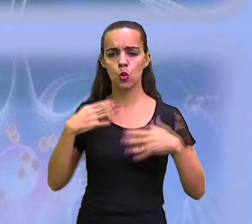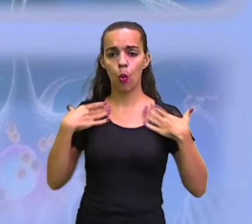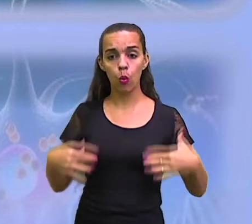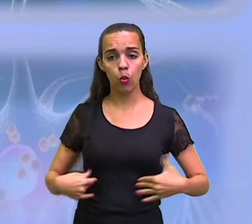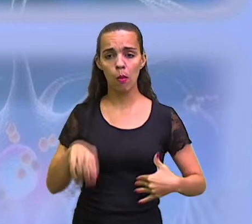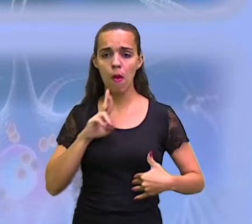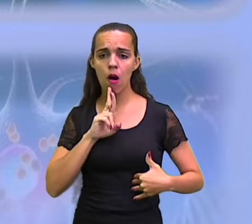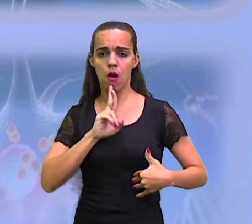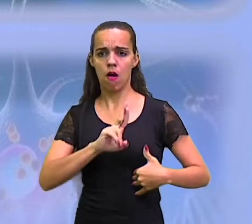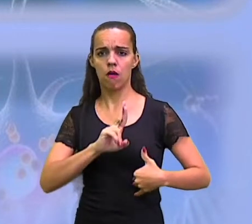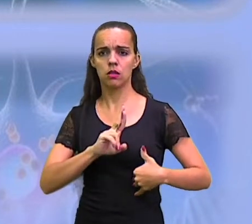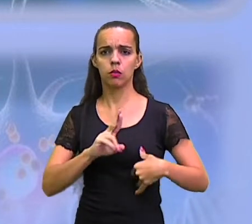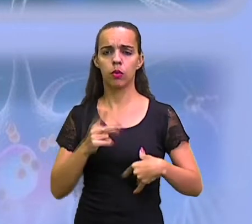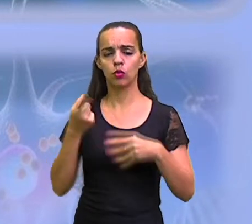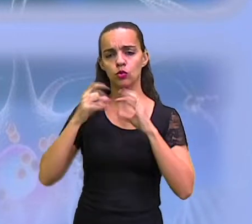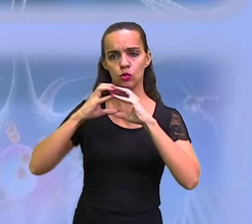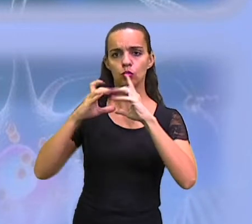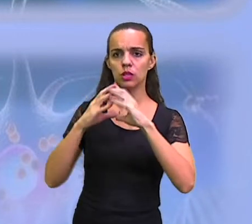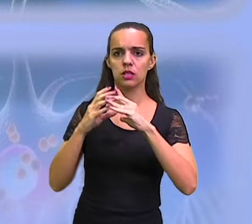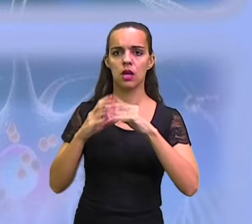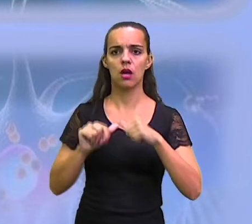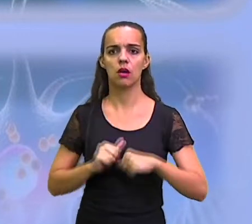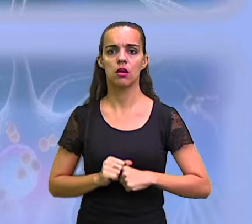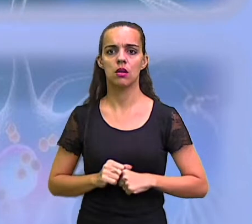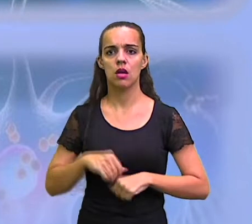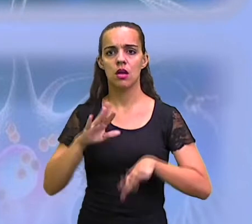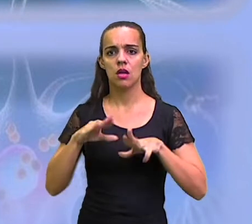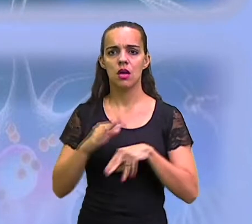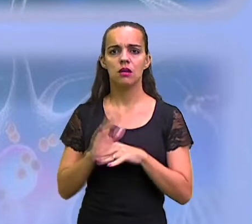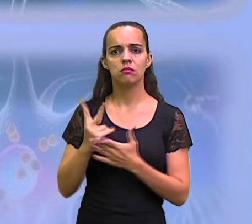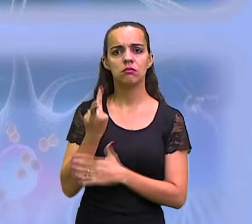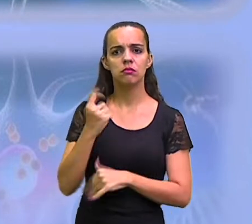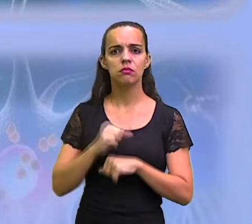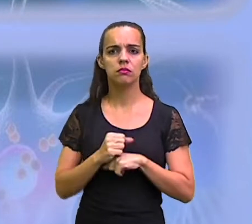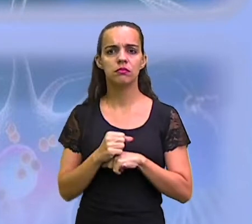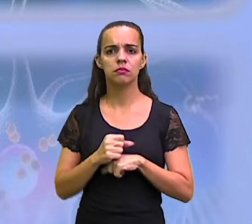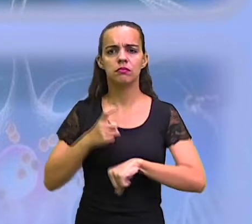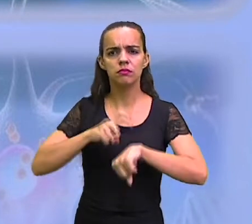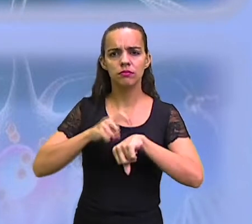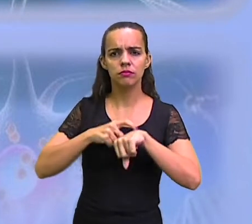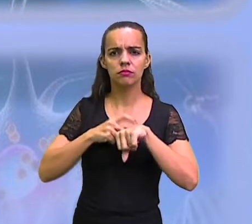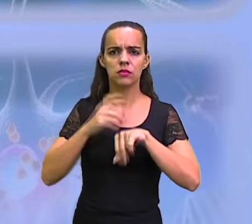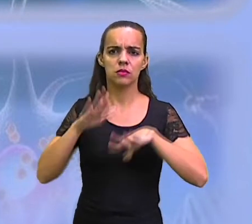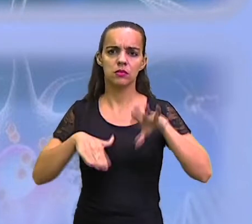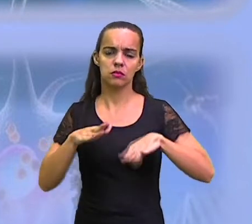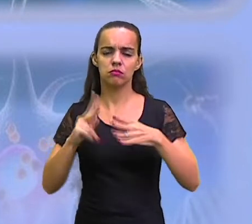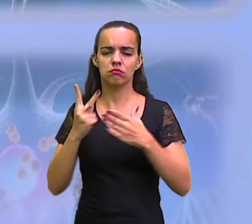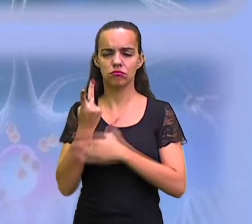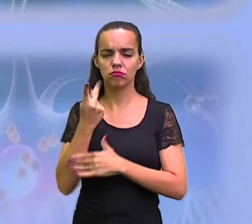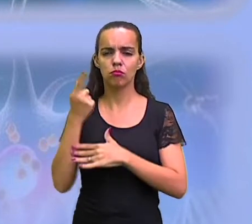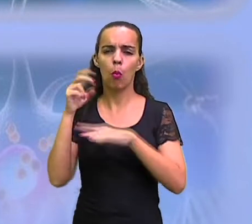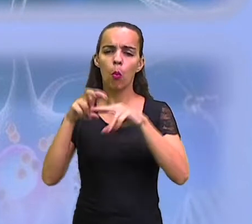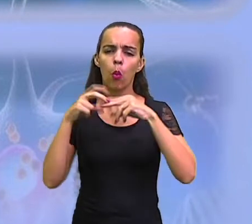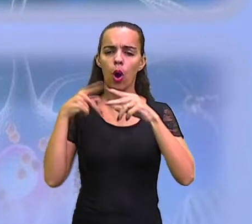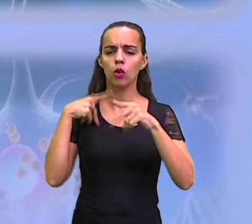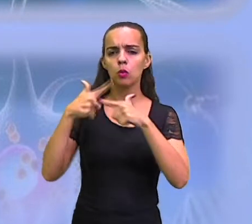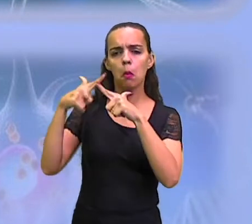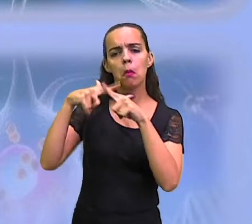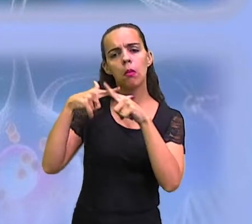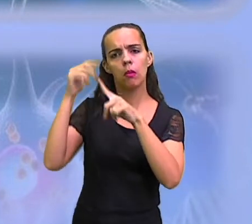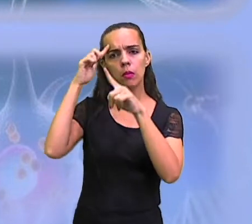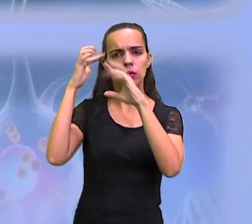aos comandos do cérebro. Isso vai ocorrer devido a determinadas lesões nos nervos e